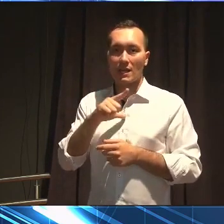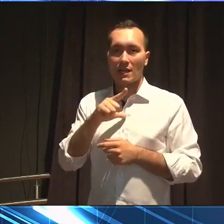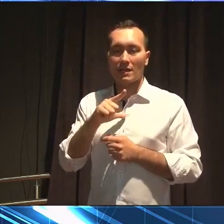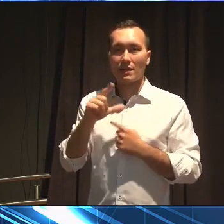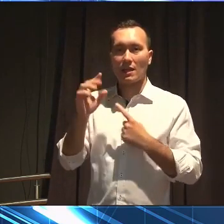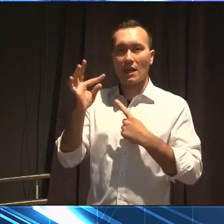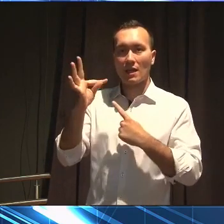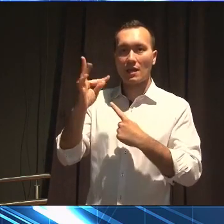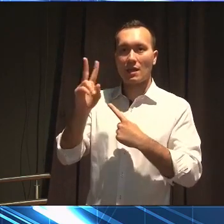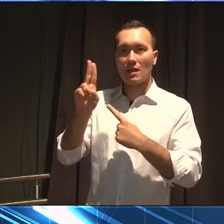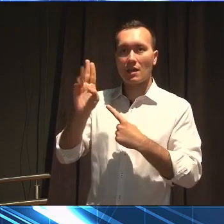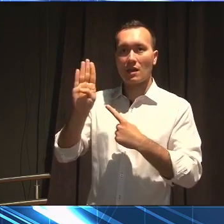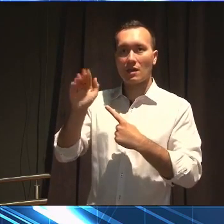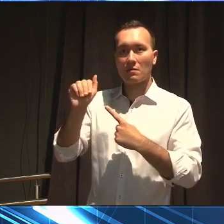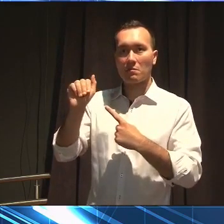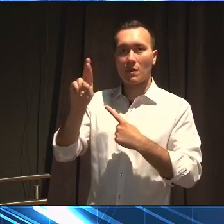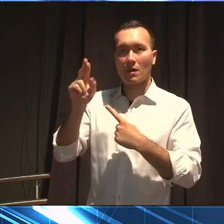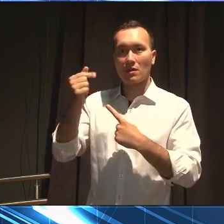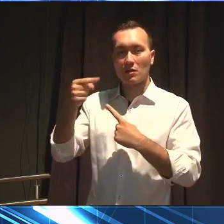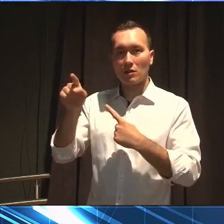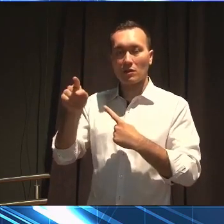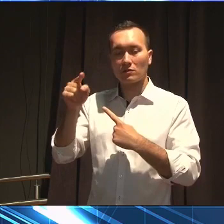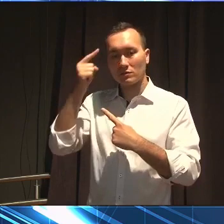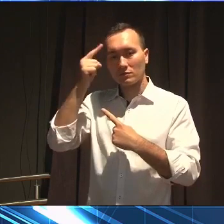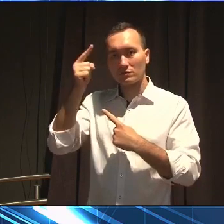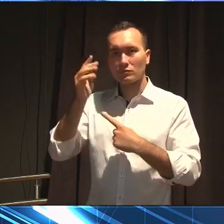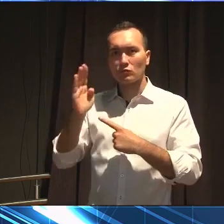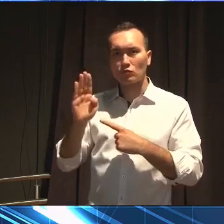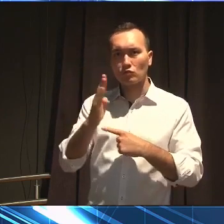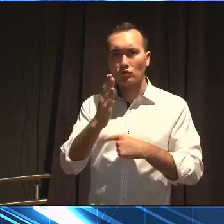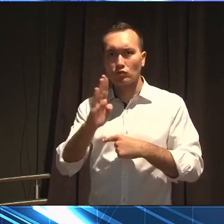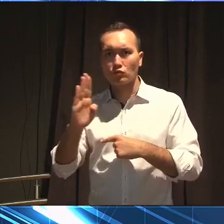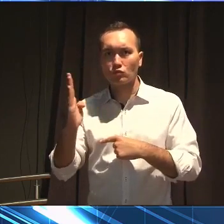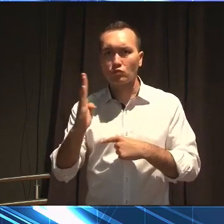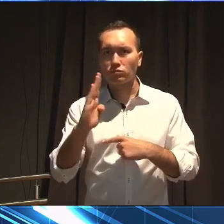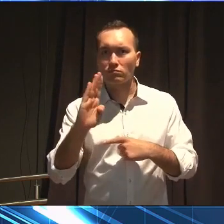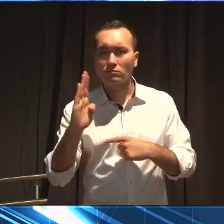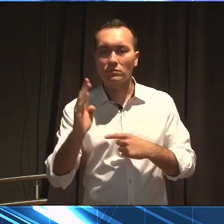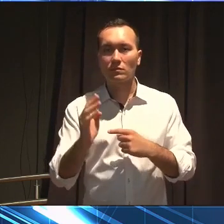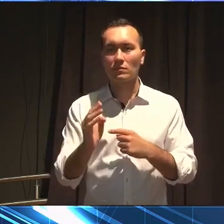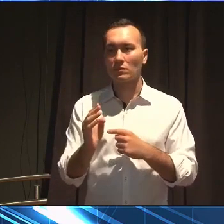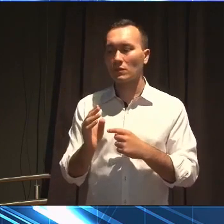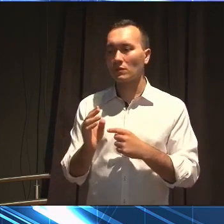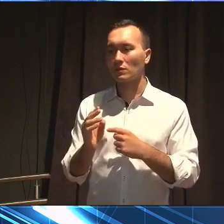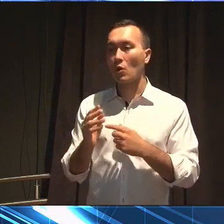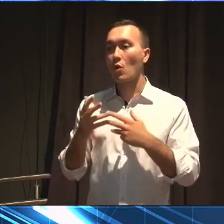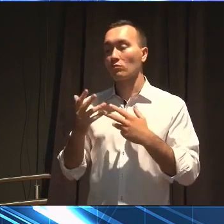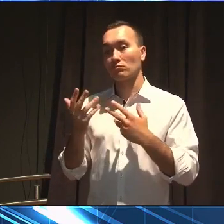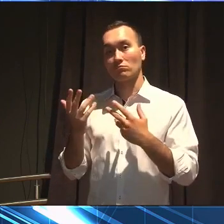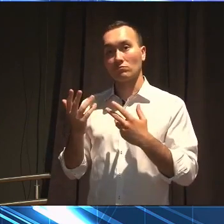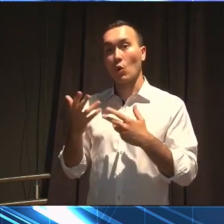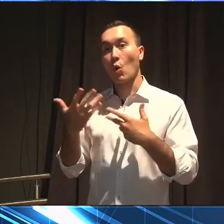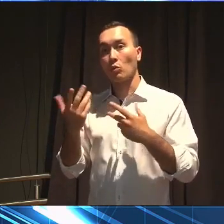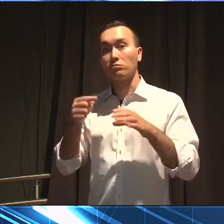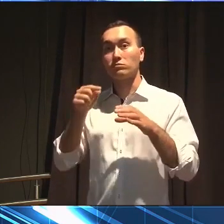tomar. Estão erradas? Estão certíssimas. Algo que te